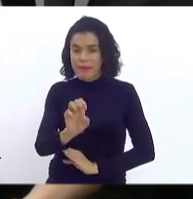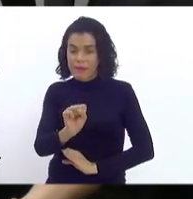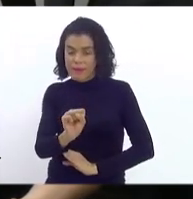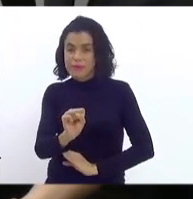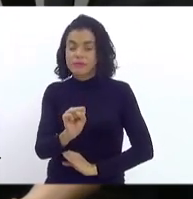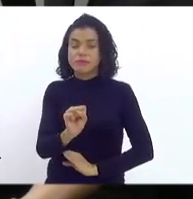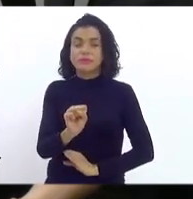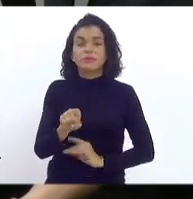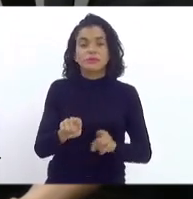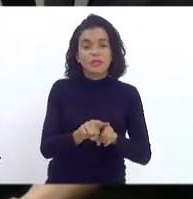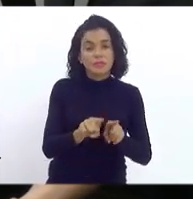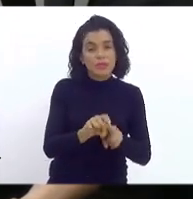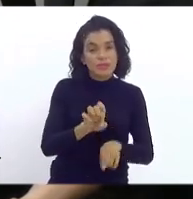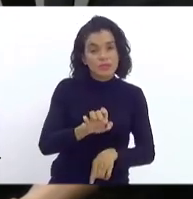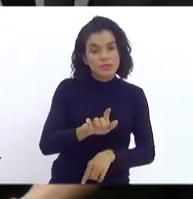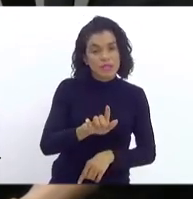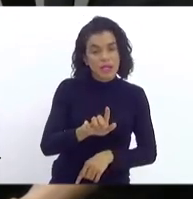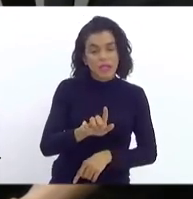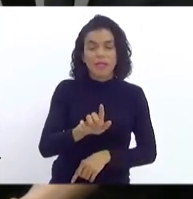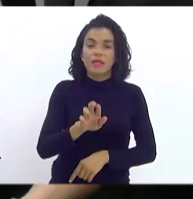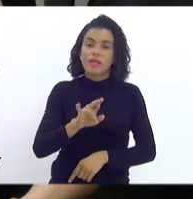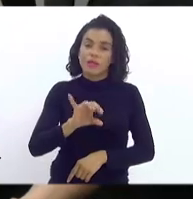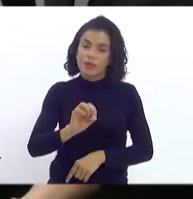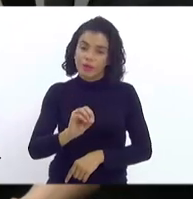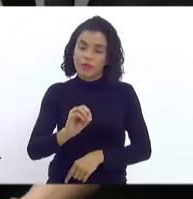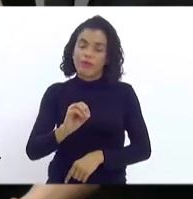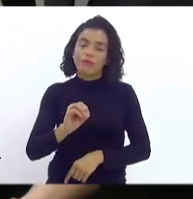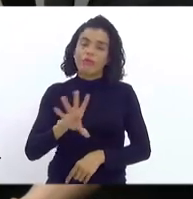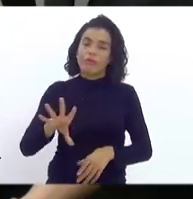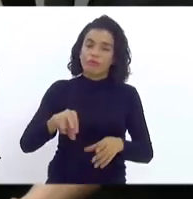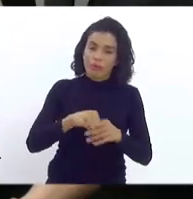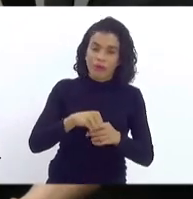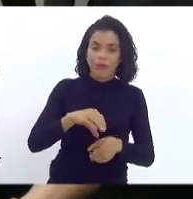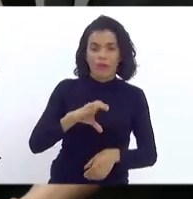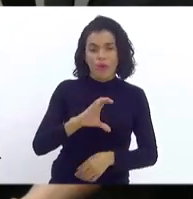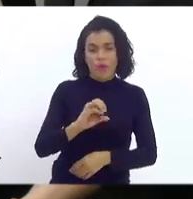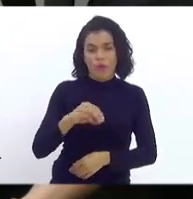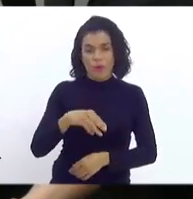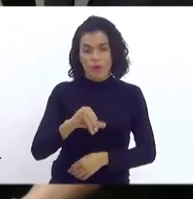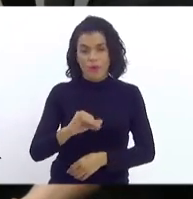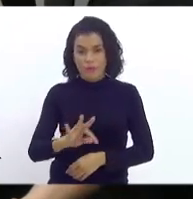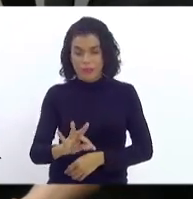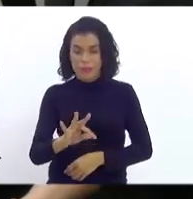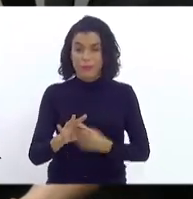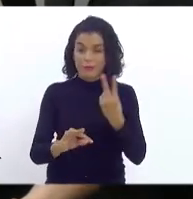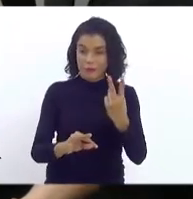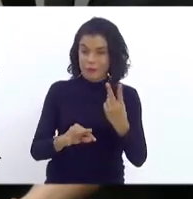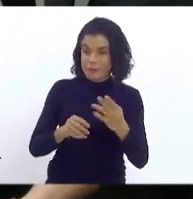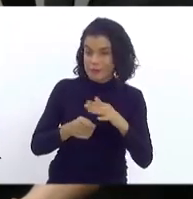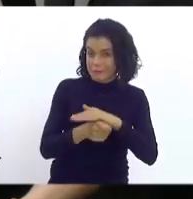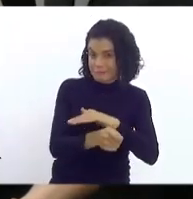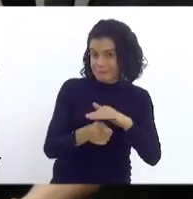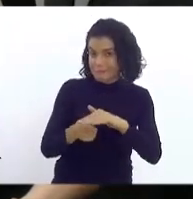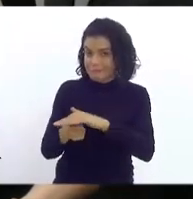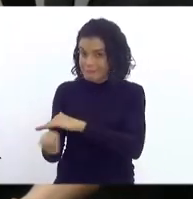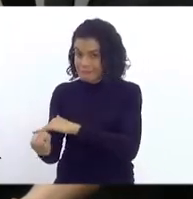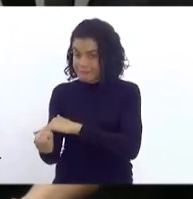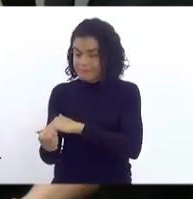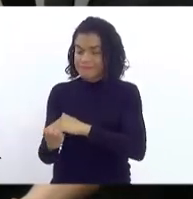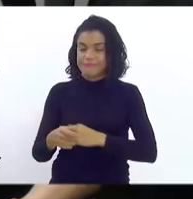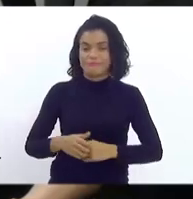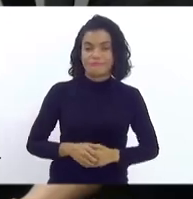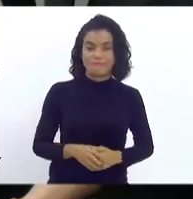caso da SEG Rio, a Comit, que é acionistas, são os dois acionistas prioritários, a Naturgy e a